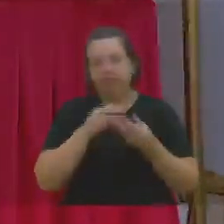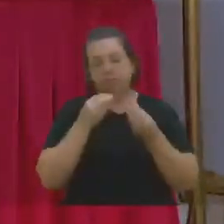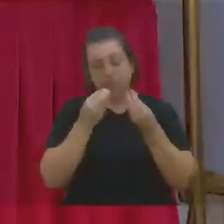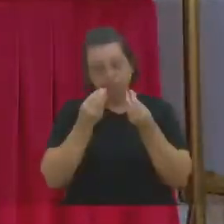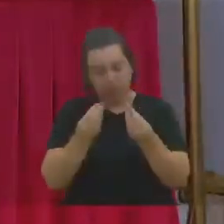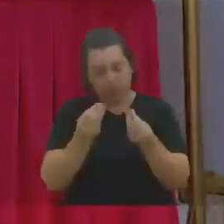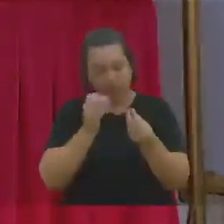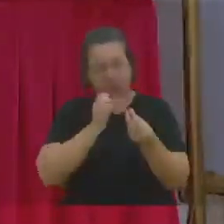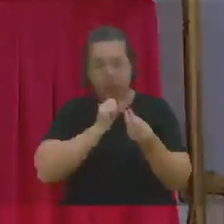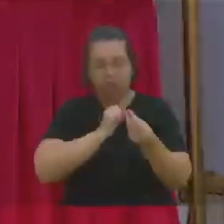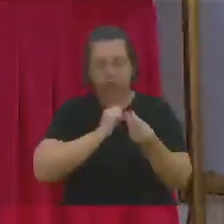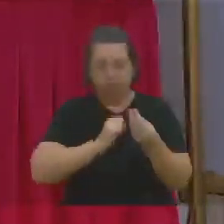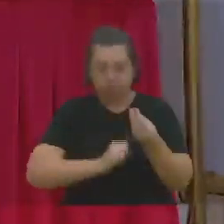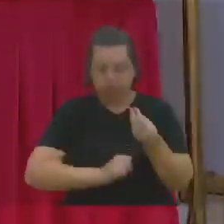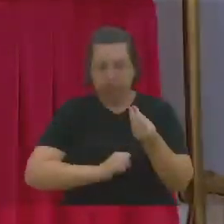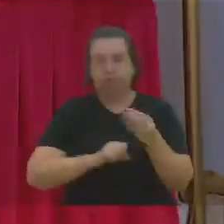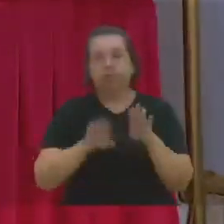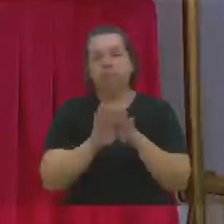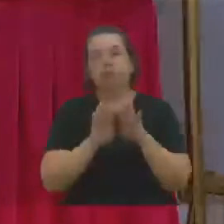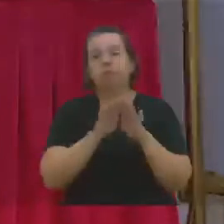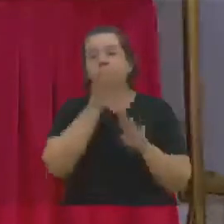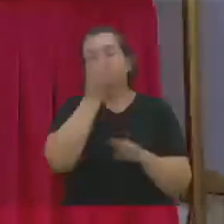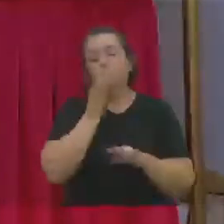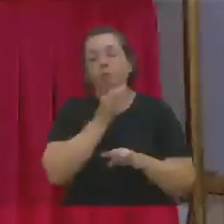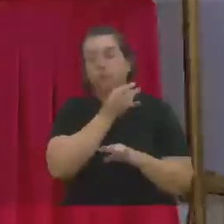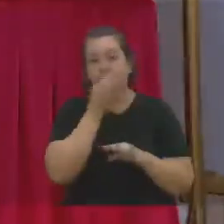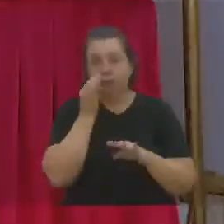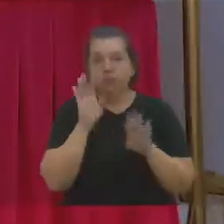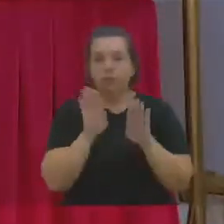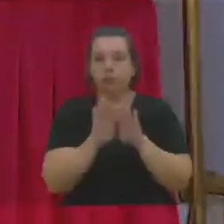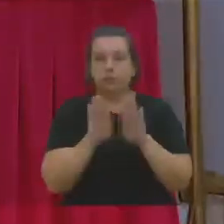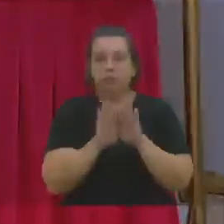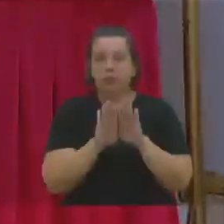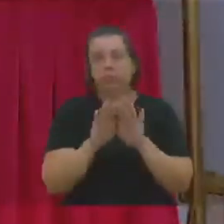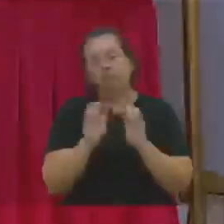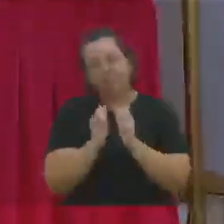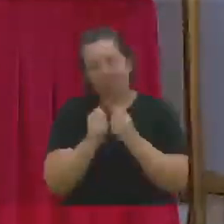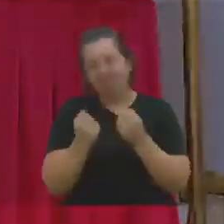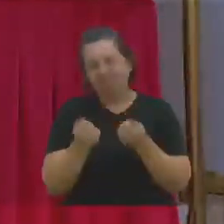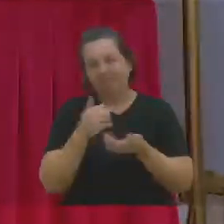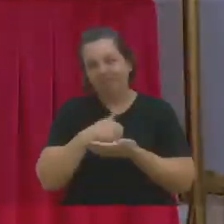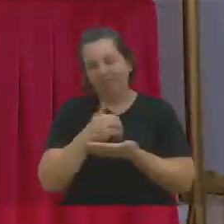sacerdócio e a Eucaristia, e quando ele partiu o pão.